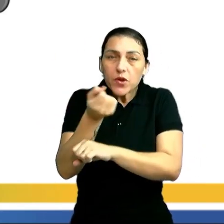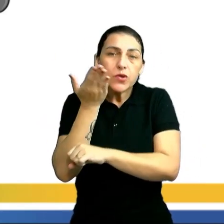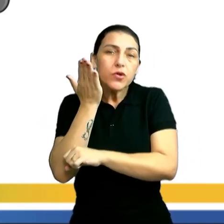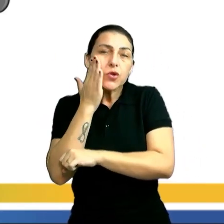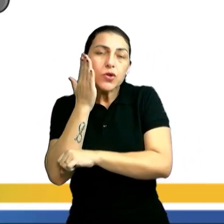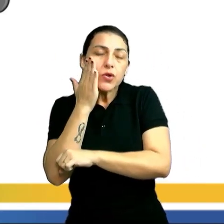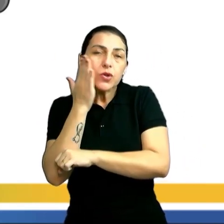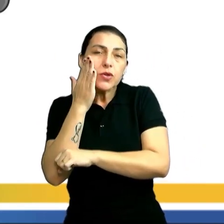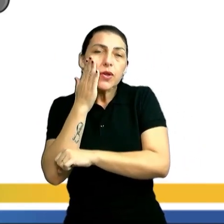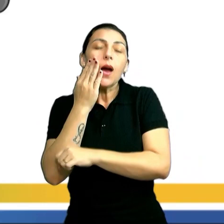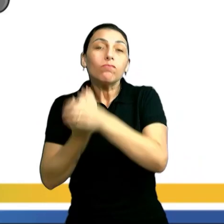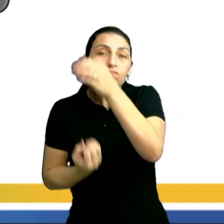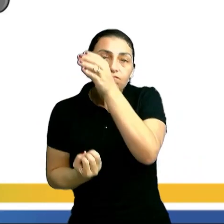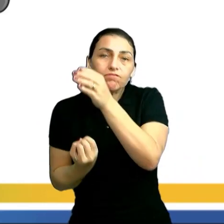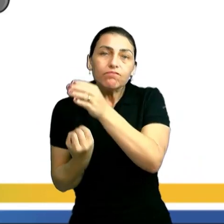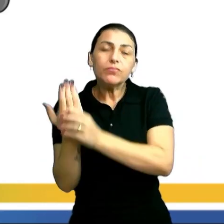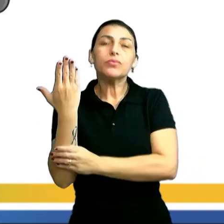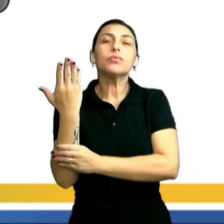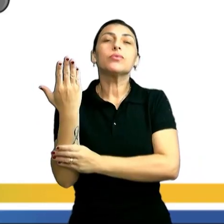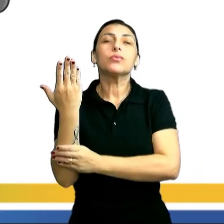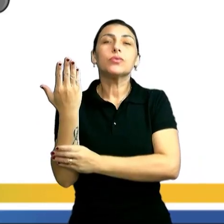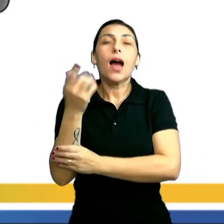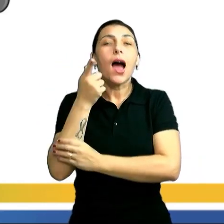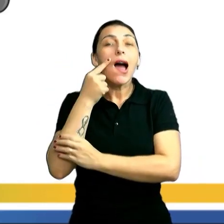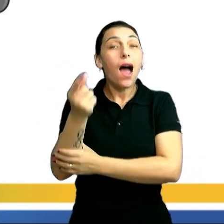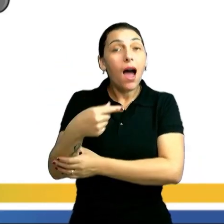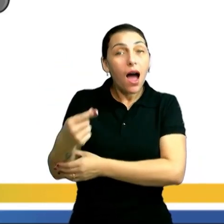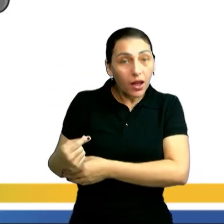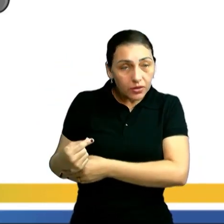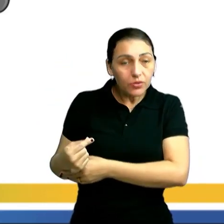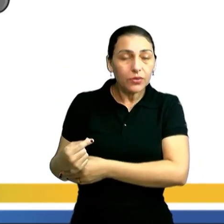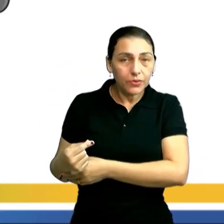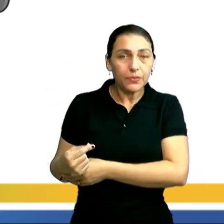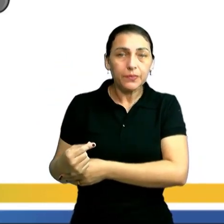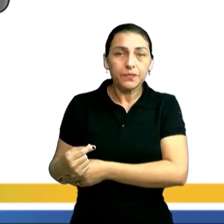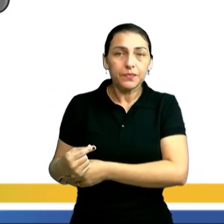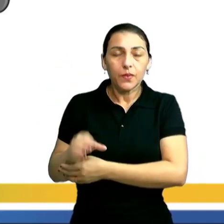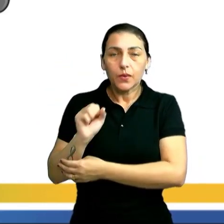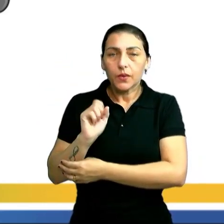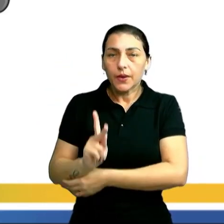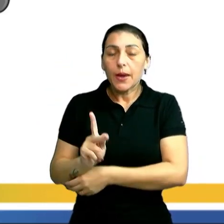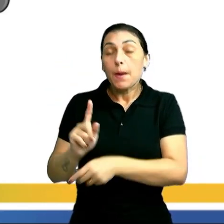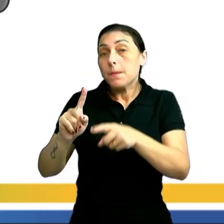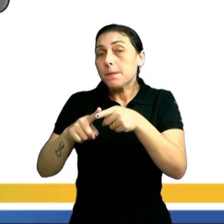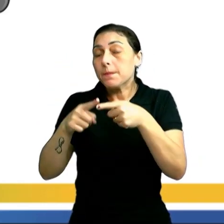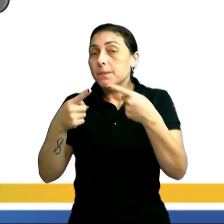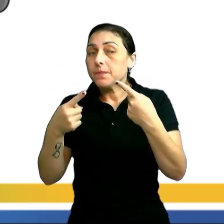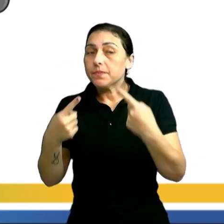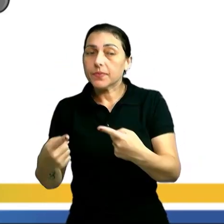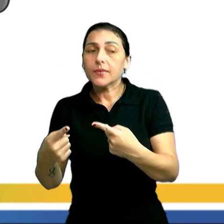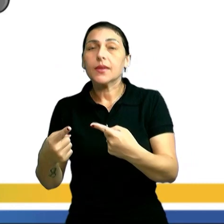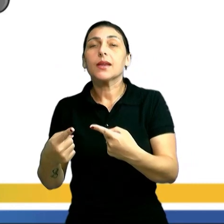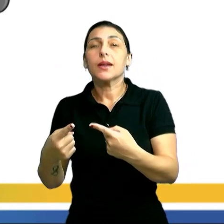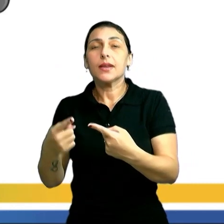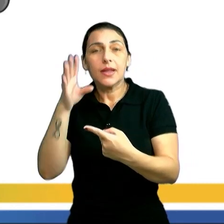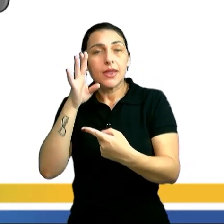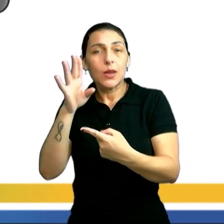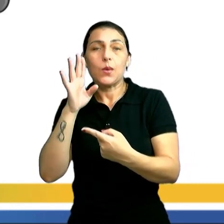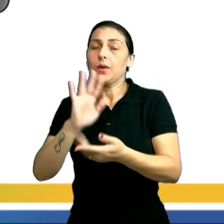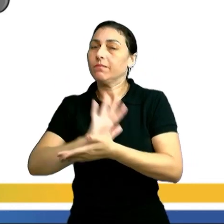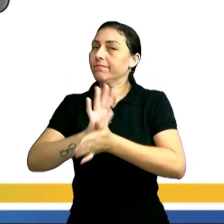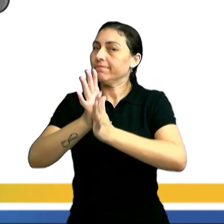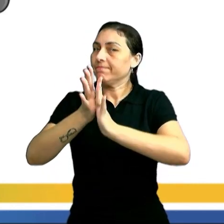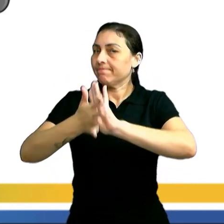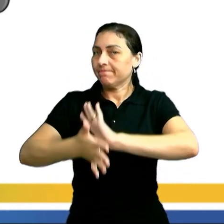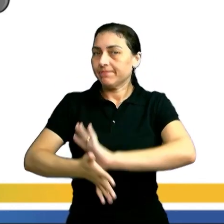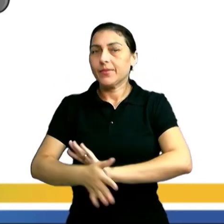dias dariam origem a ratos, a camundongos, ok? Mas essa hipótese ela foi derrubada